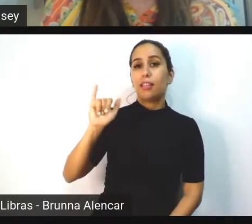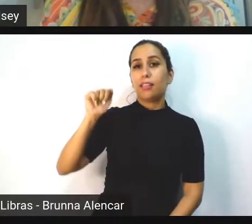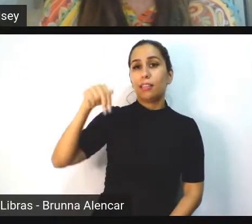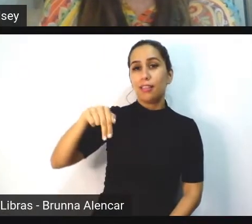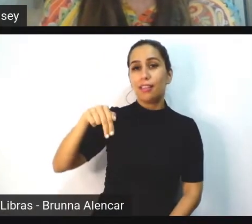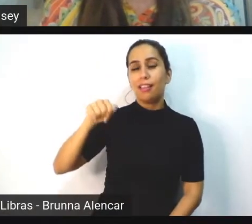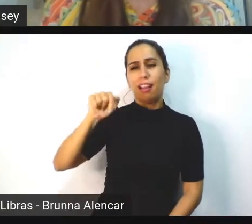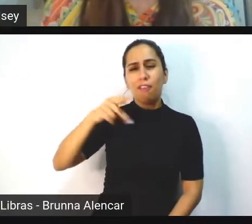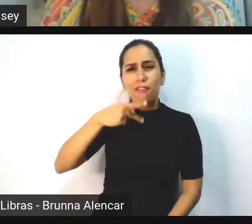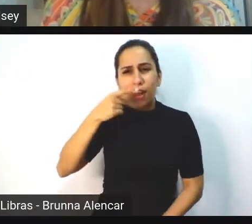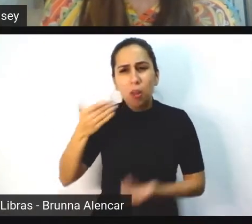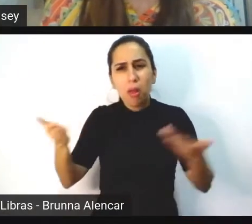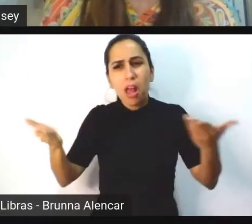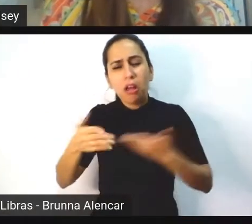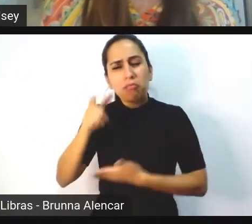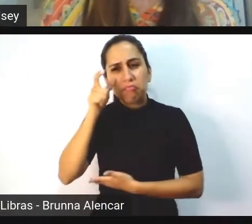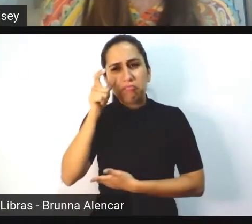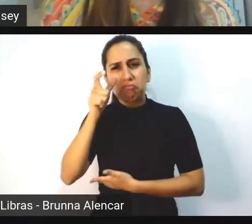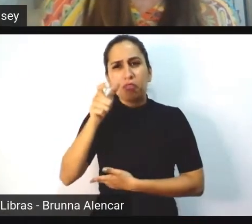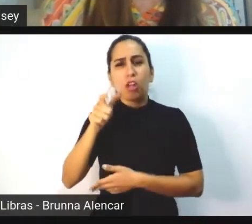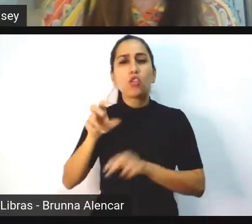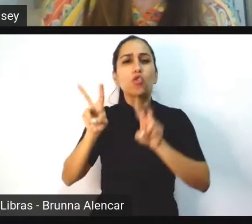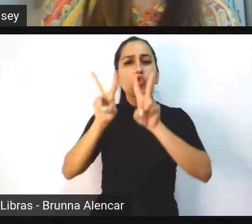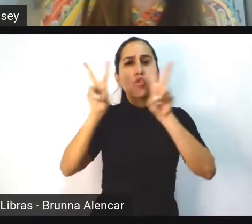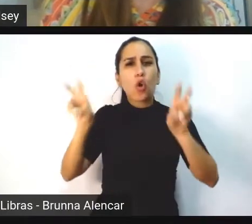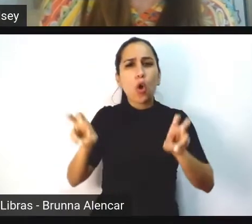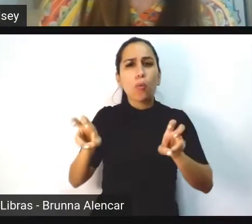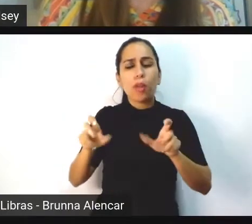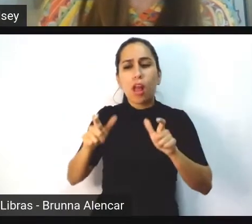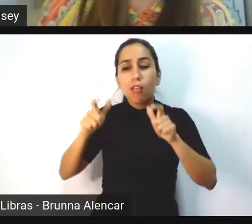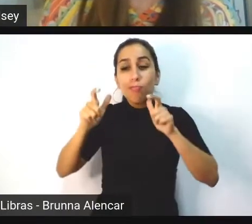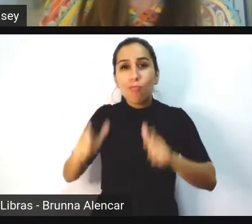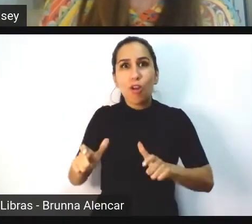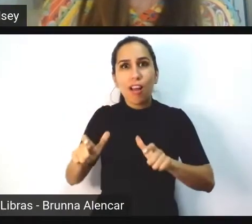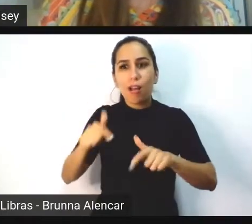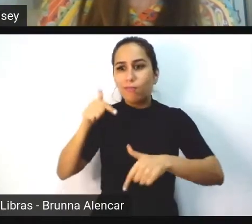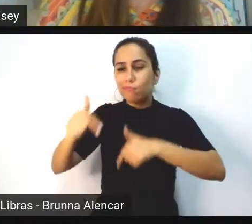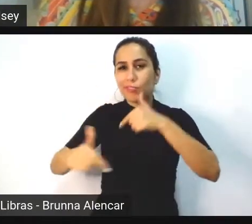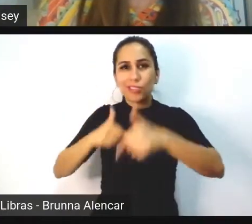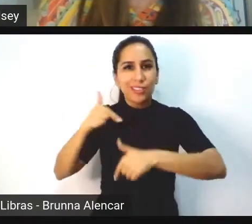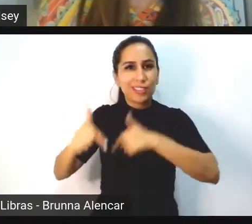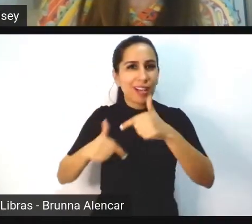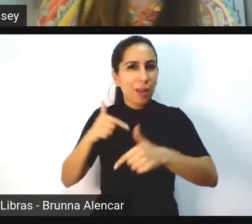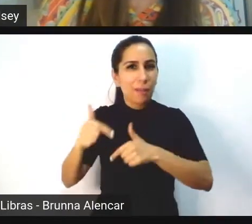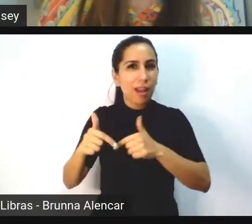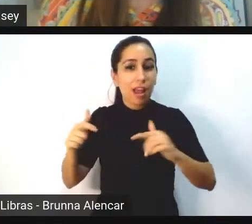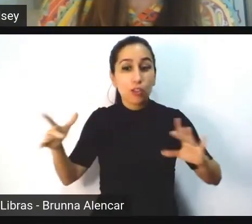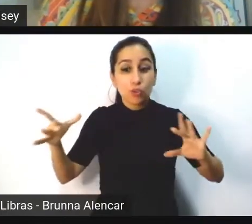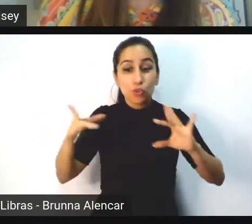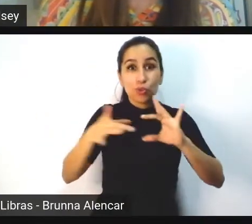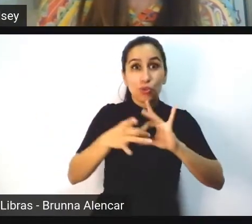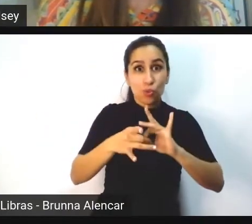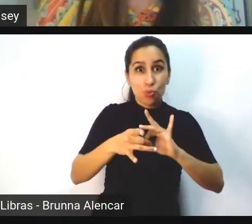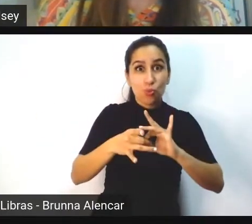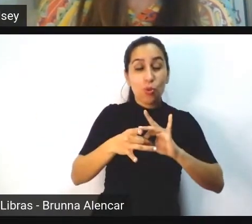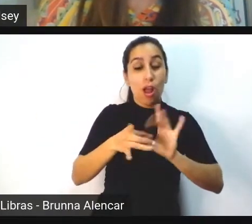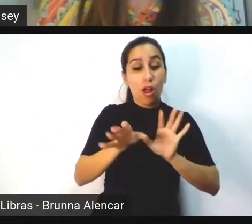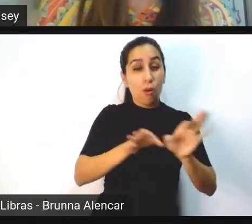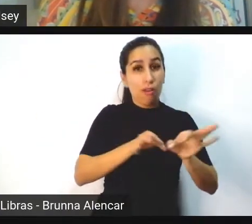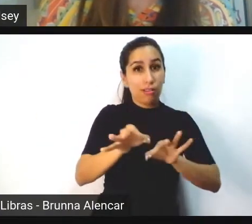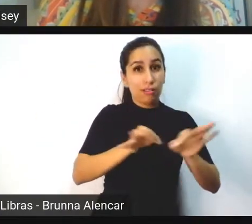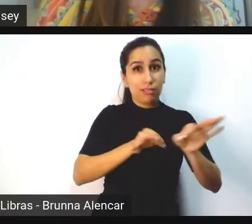maneira muito interessante do posto de trabalho, junto com a organização do trabalho,